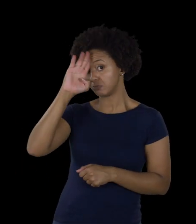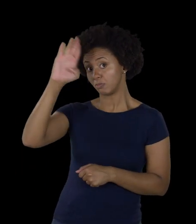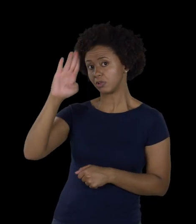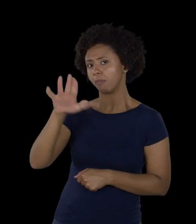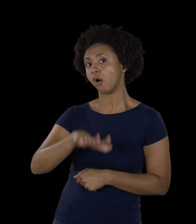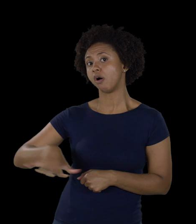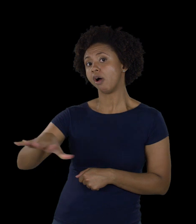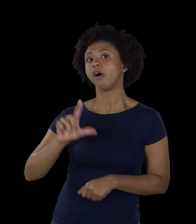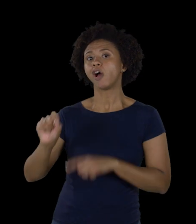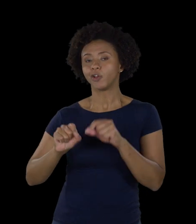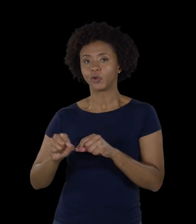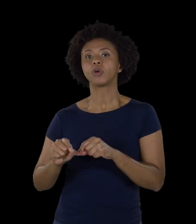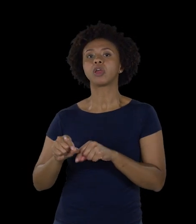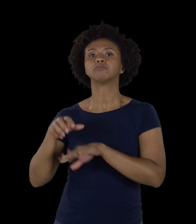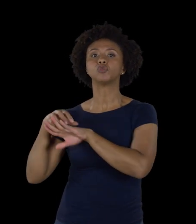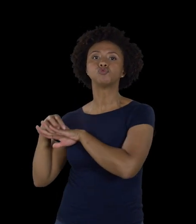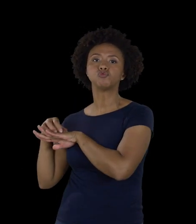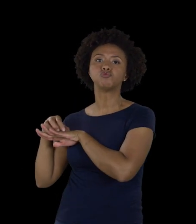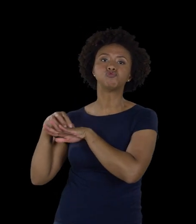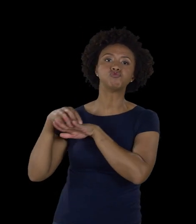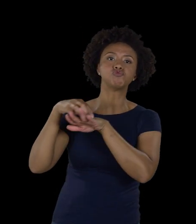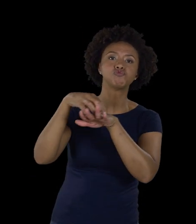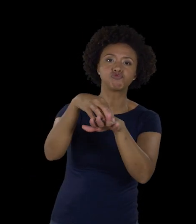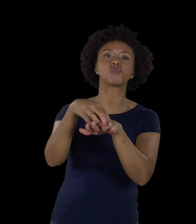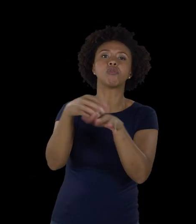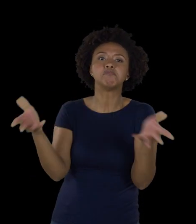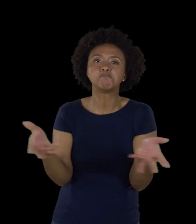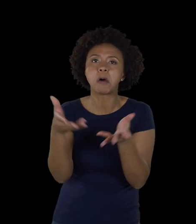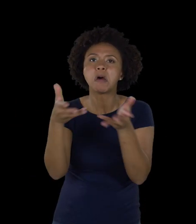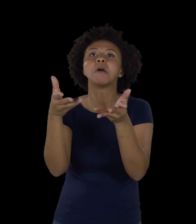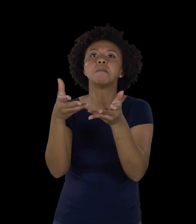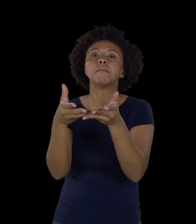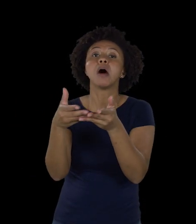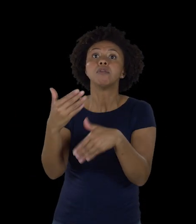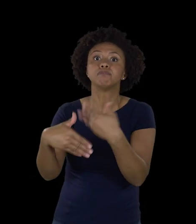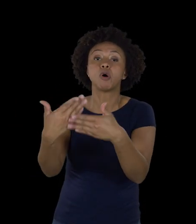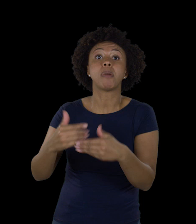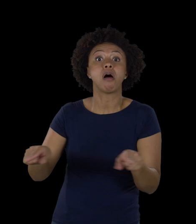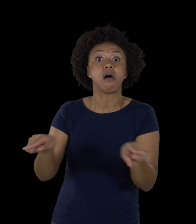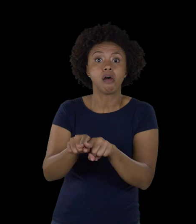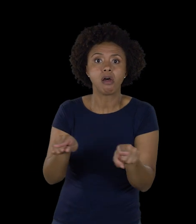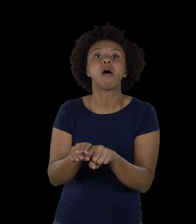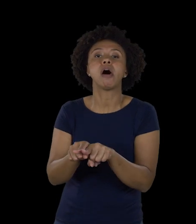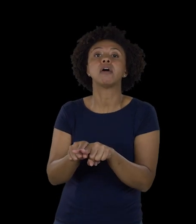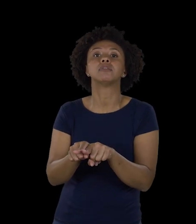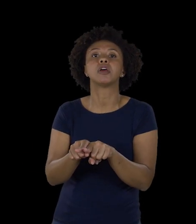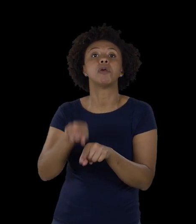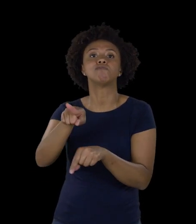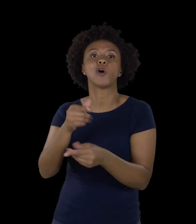que transporta para o centro-oeste uma capital. A arquitetura mundial vai ganhar